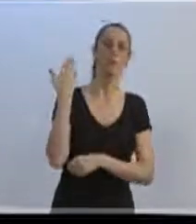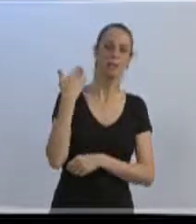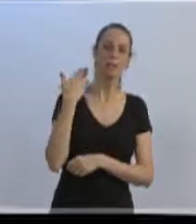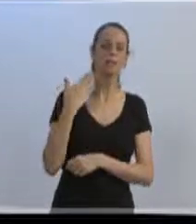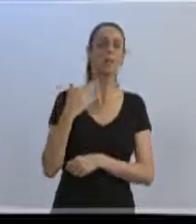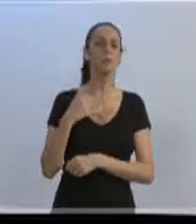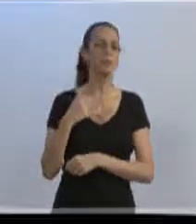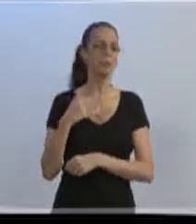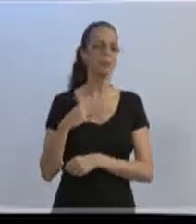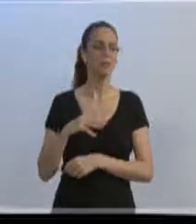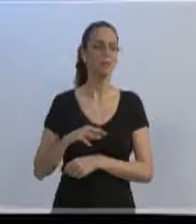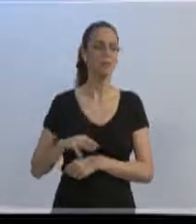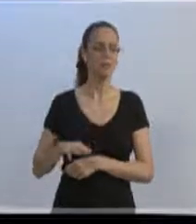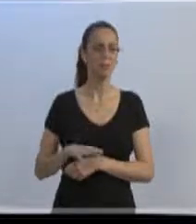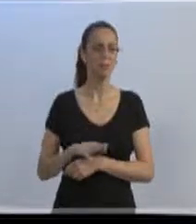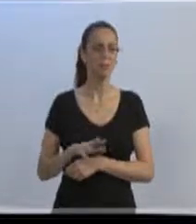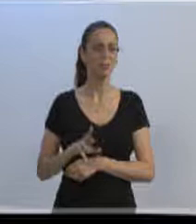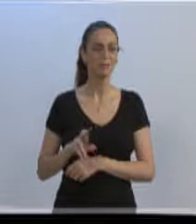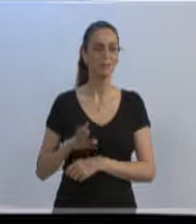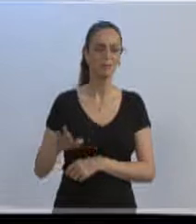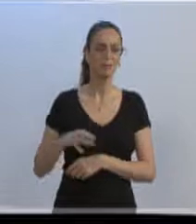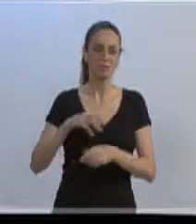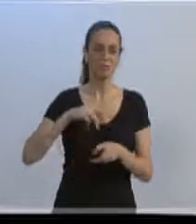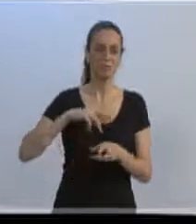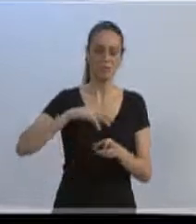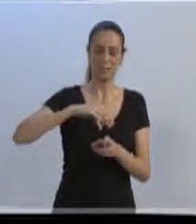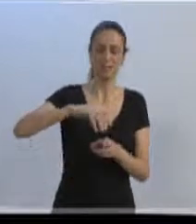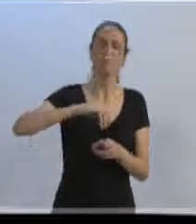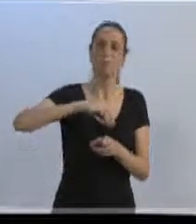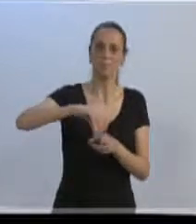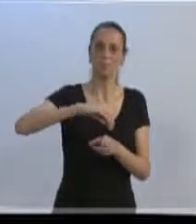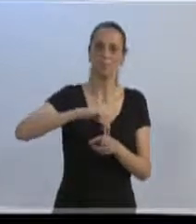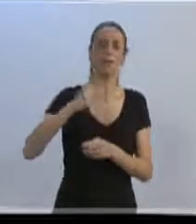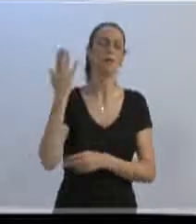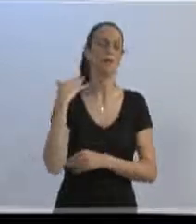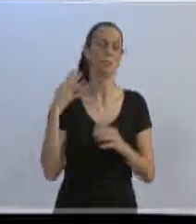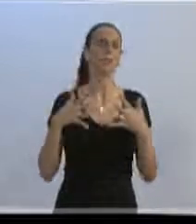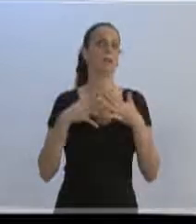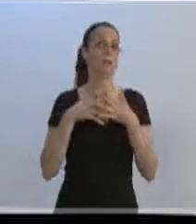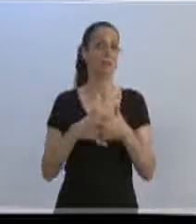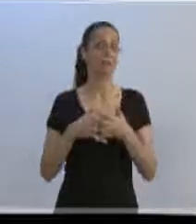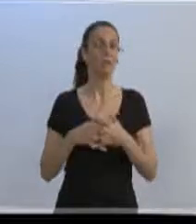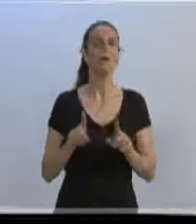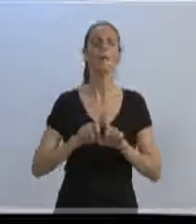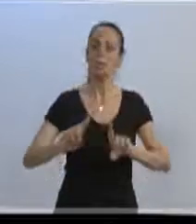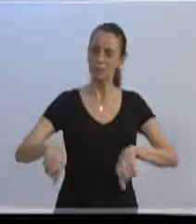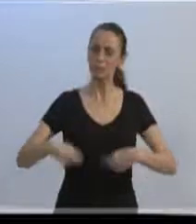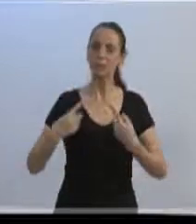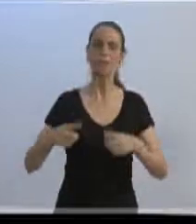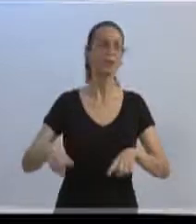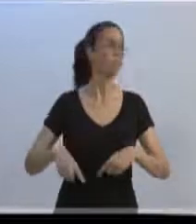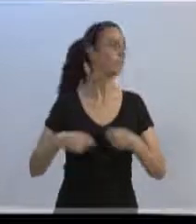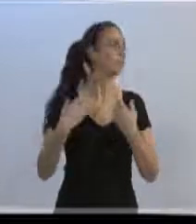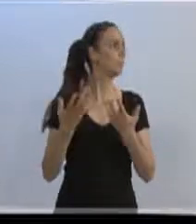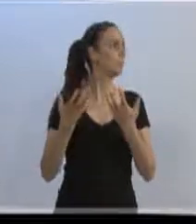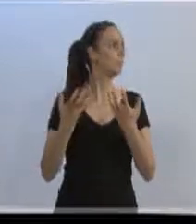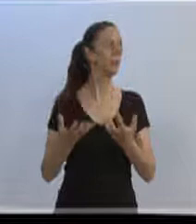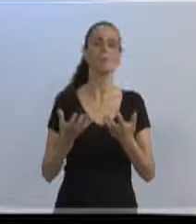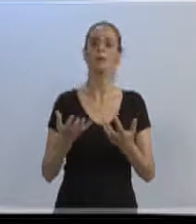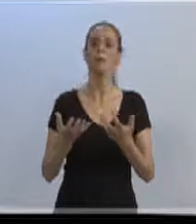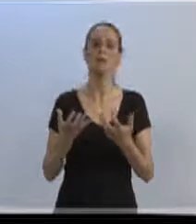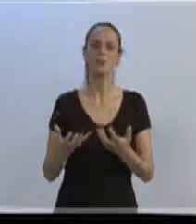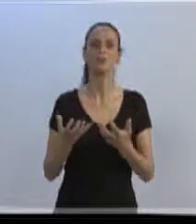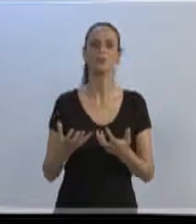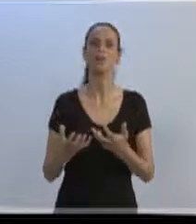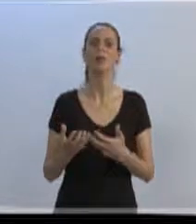tempo atrás e lá realmente foi foi foi complicado isso mas ele disse que esses desafios ele ele quer quer